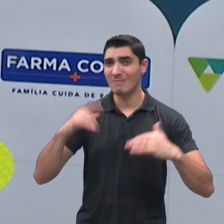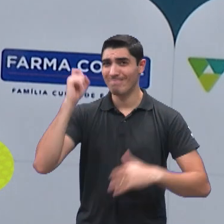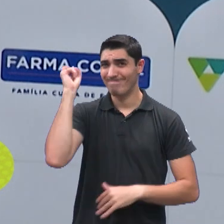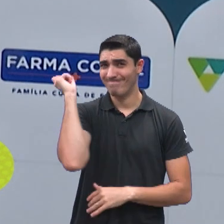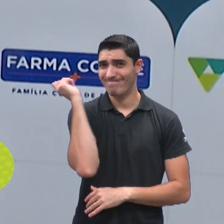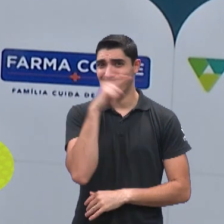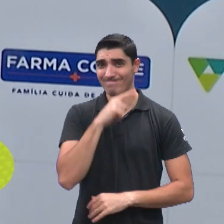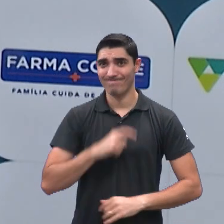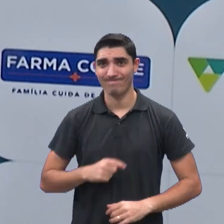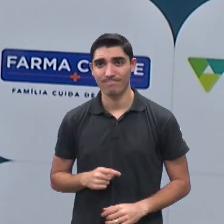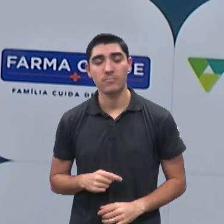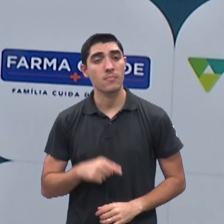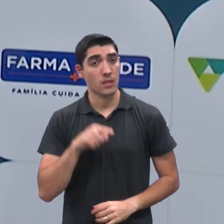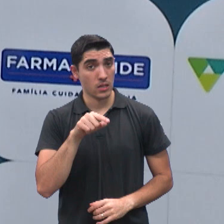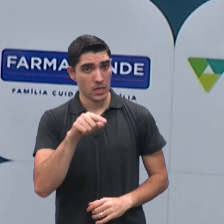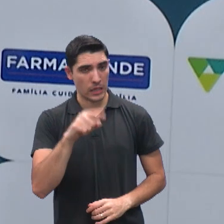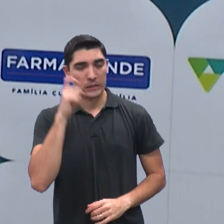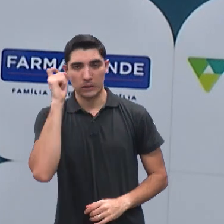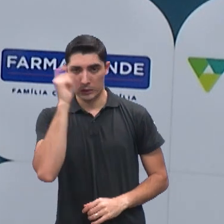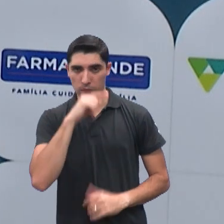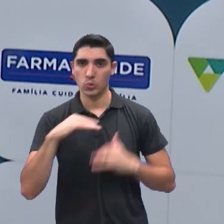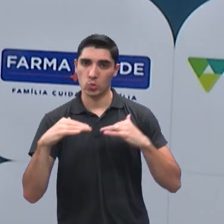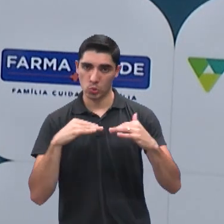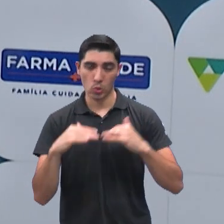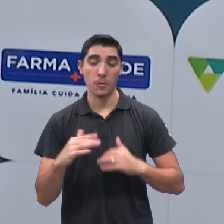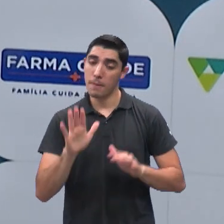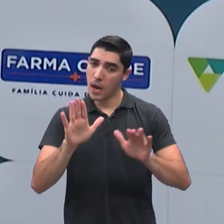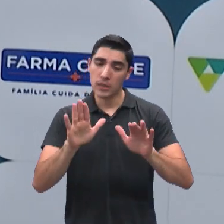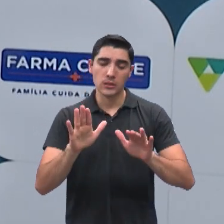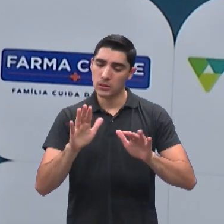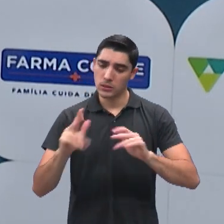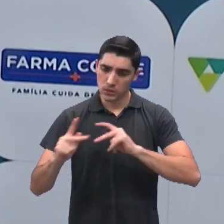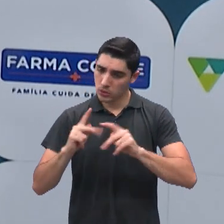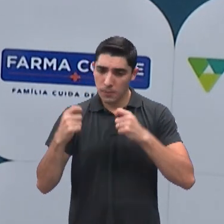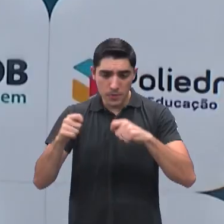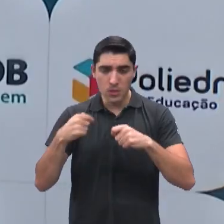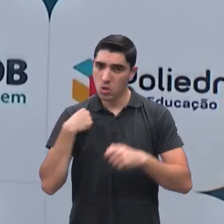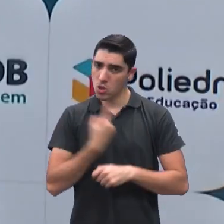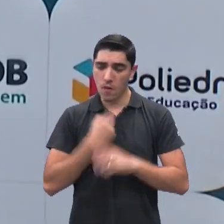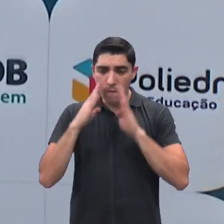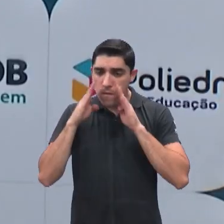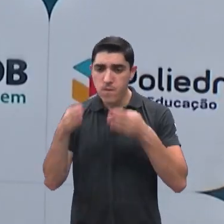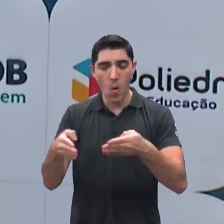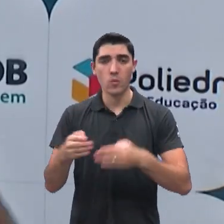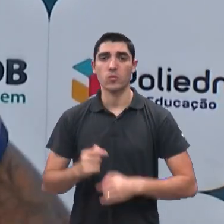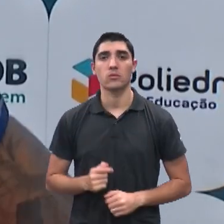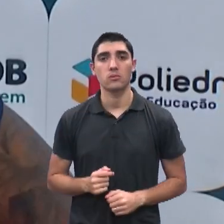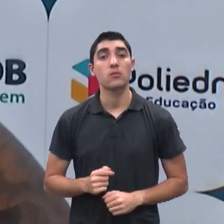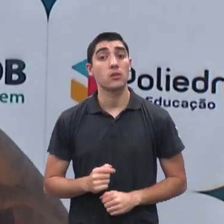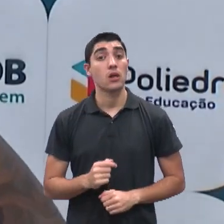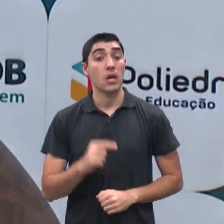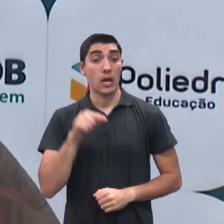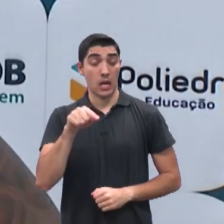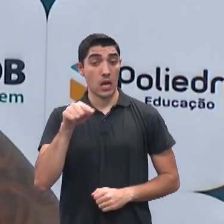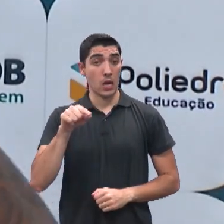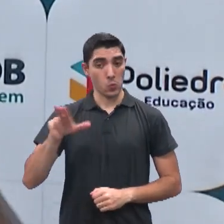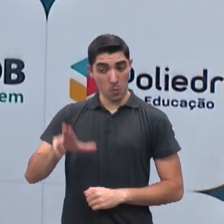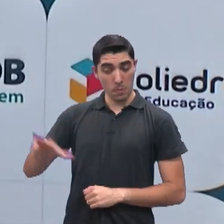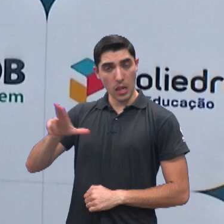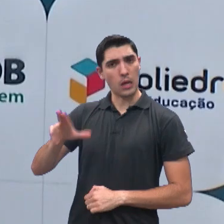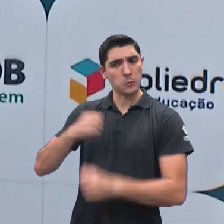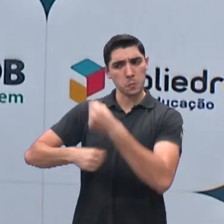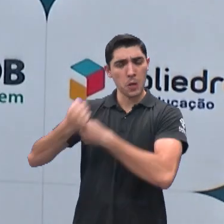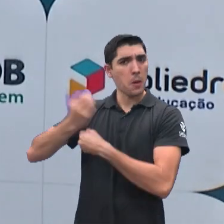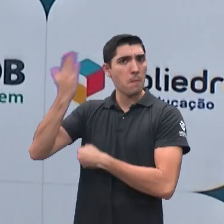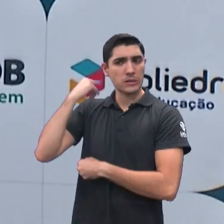jogo difícil, né? A gente tem que manter a concentração para sair lá com os 3 pontos. Um time que vem forte desde o ano passado, que